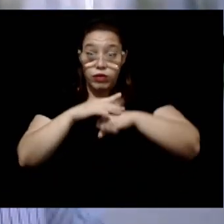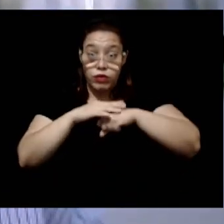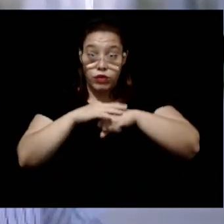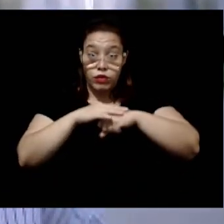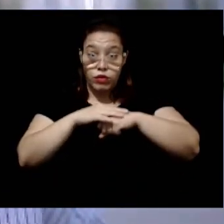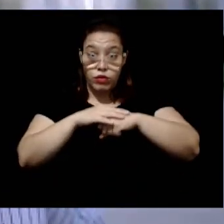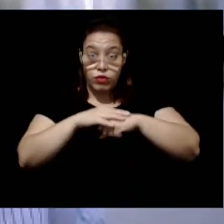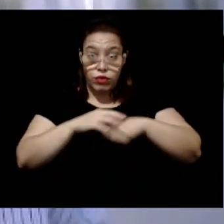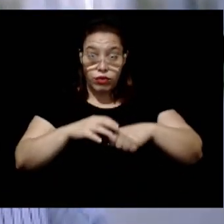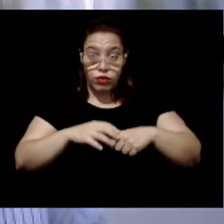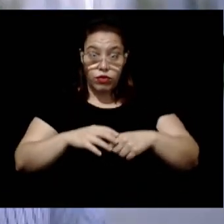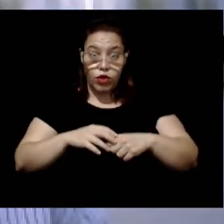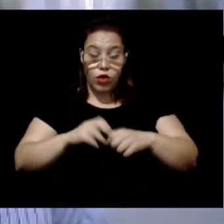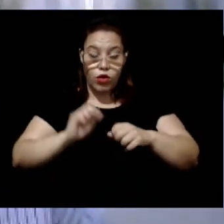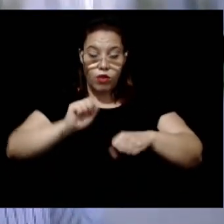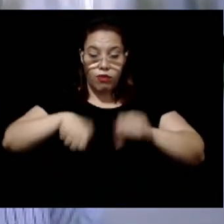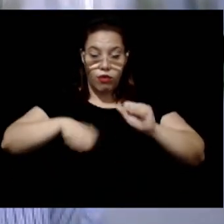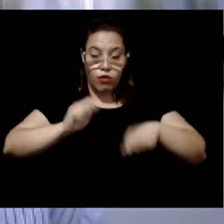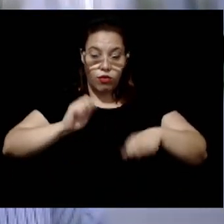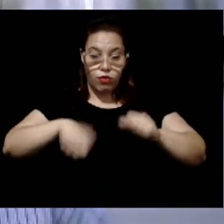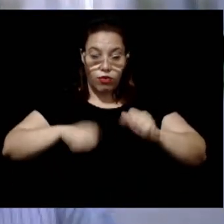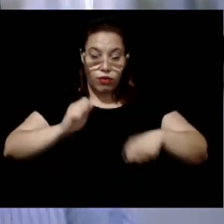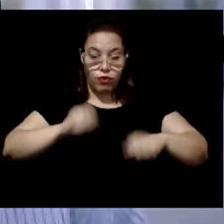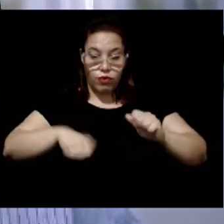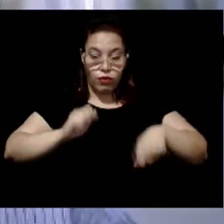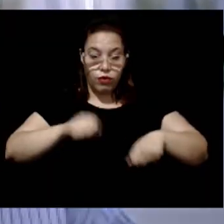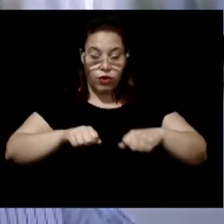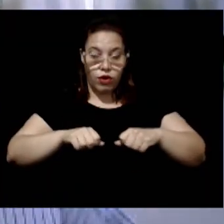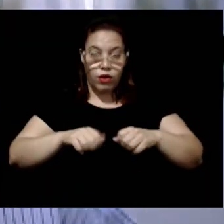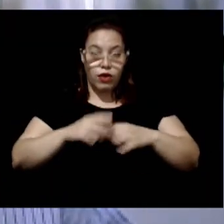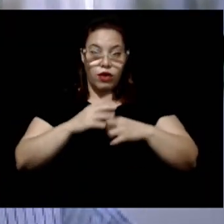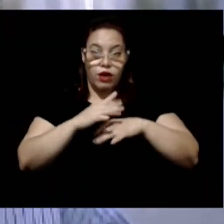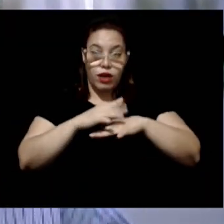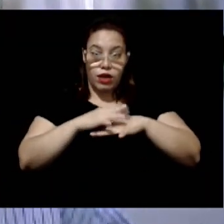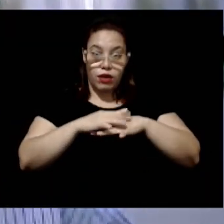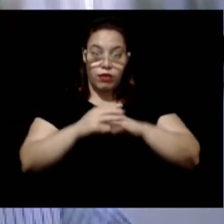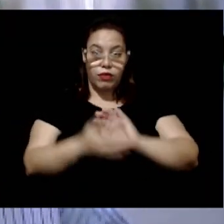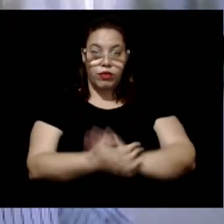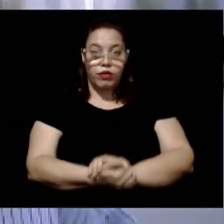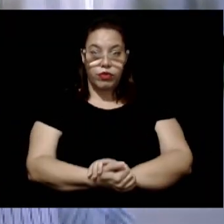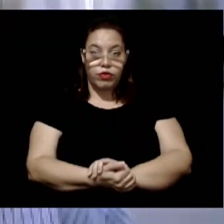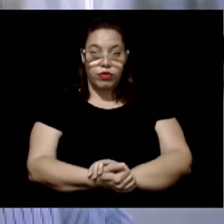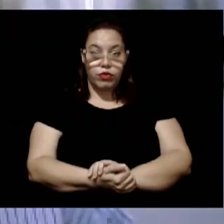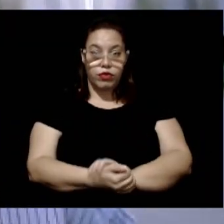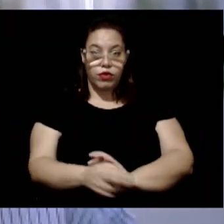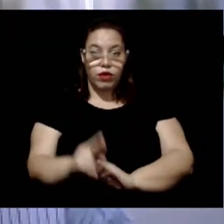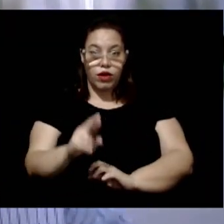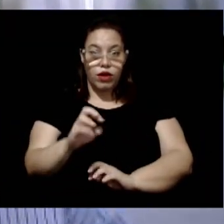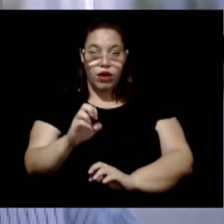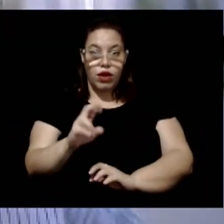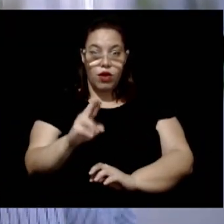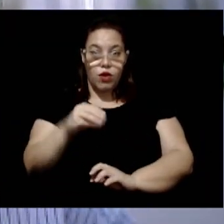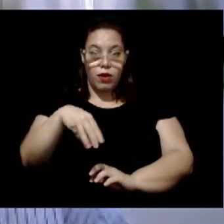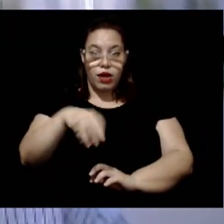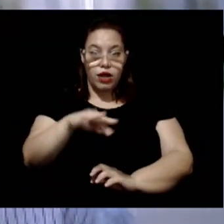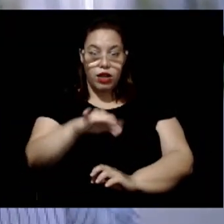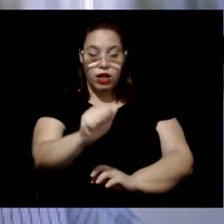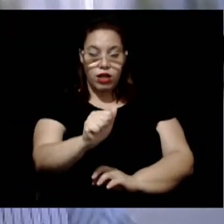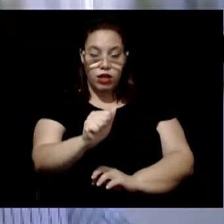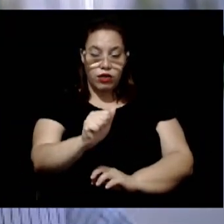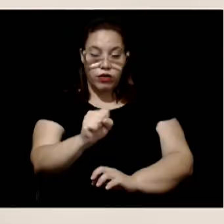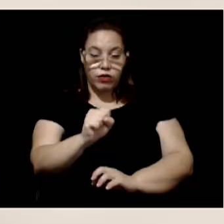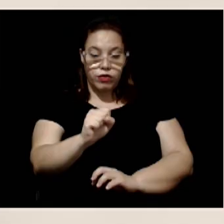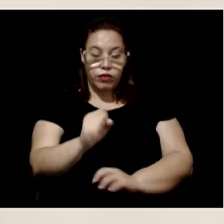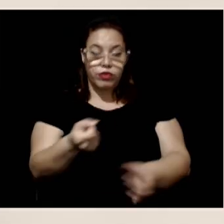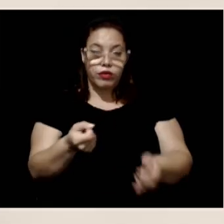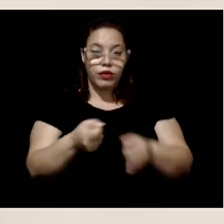locomotor, as doenças de tratamento clínico são chamadas de doenças reumáticas. Elas afetam as articulações,